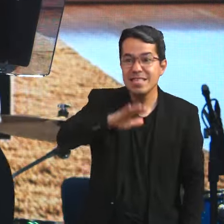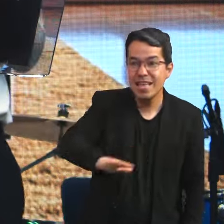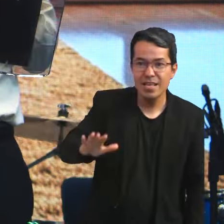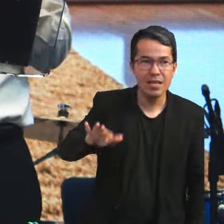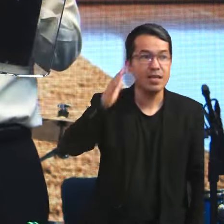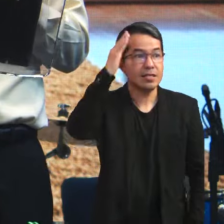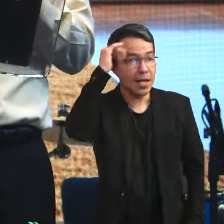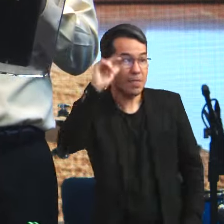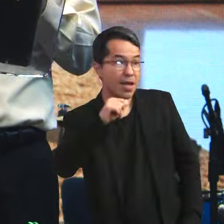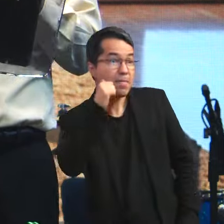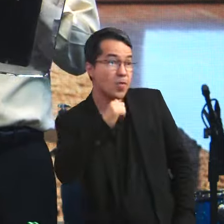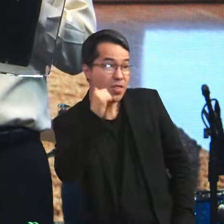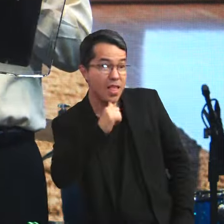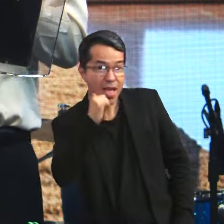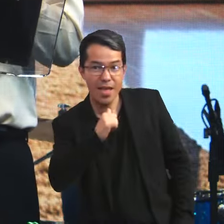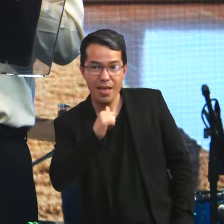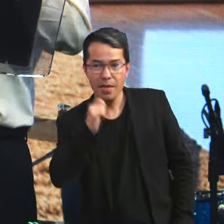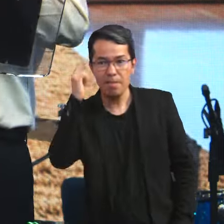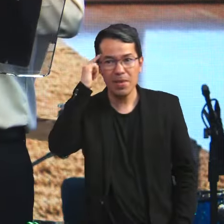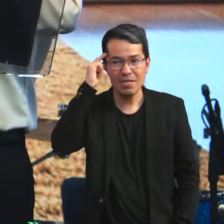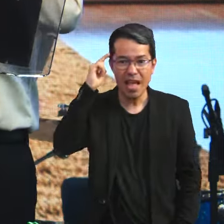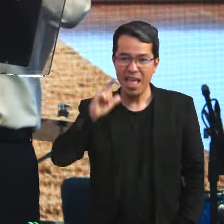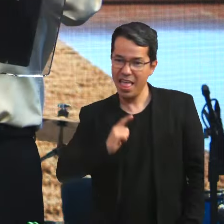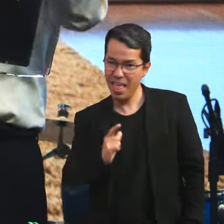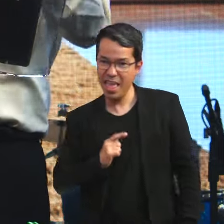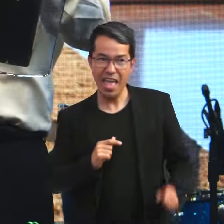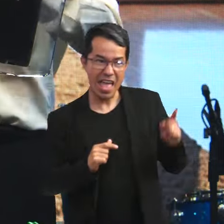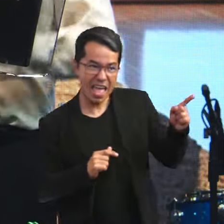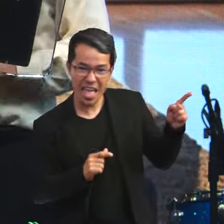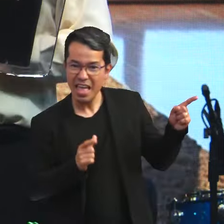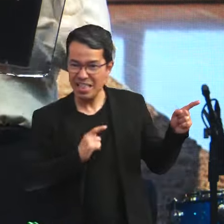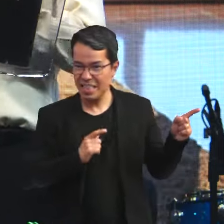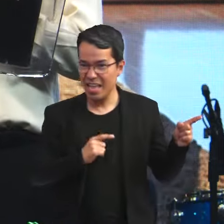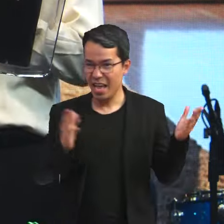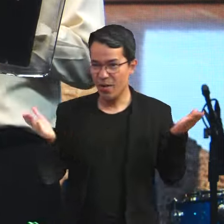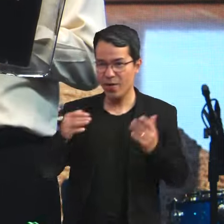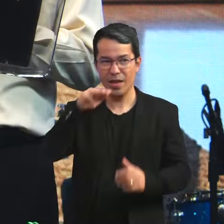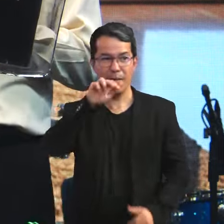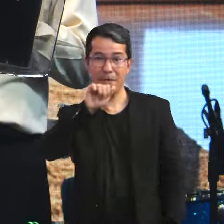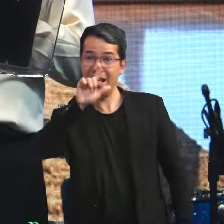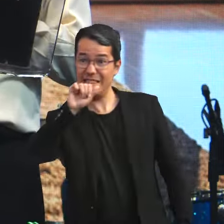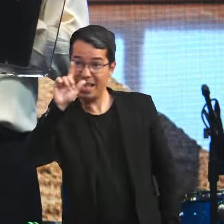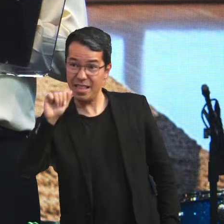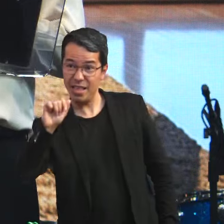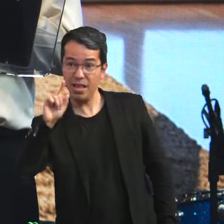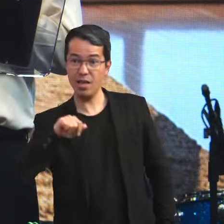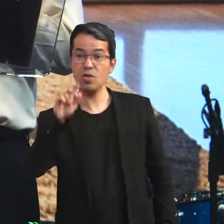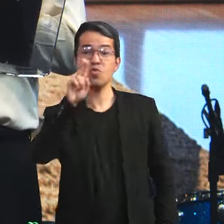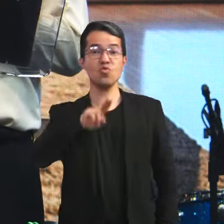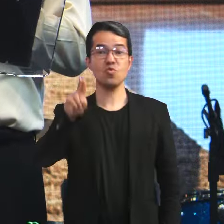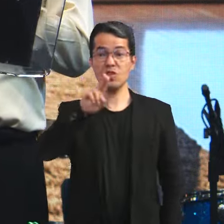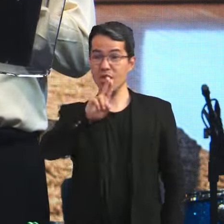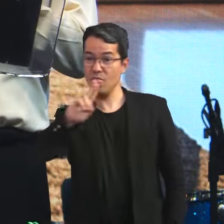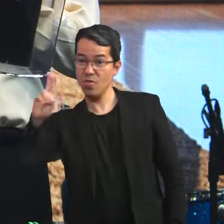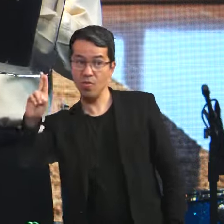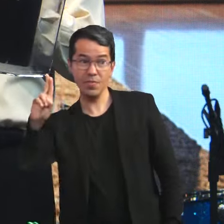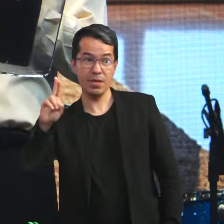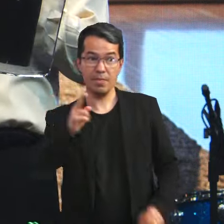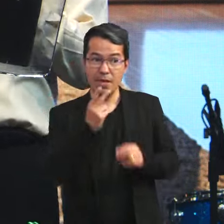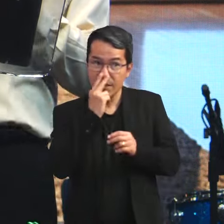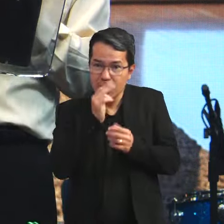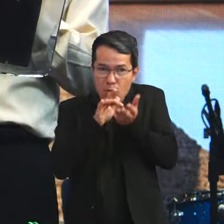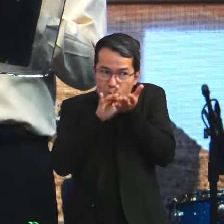que era uma Muler só sabiam que era uma mulher porque Malala usava um pseudônimo para es Malala usava um pseudônimo para sua escrita de